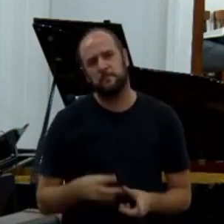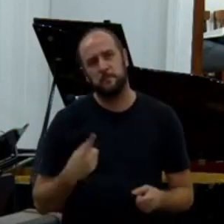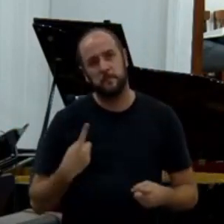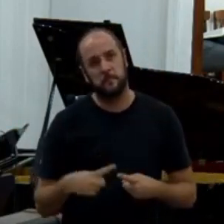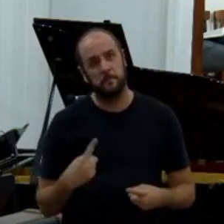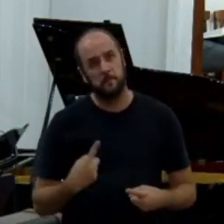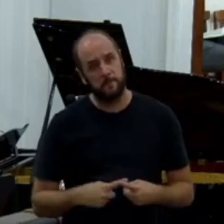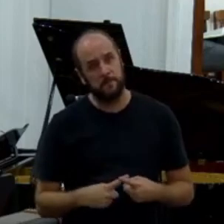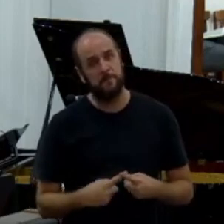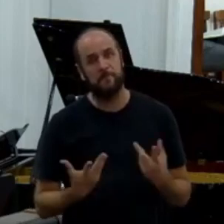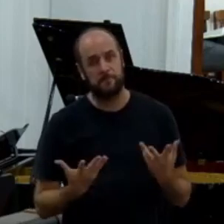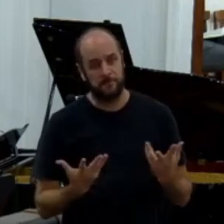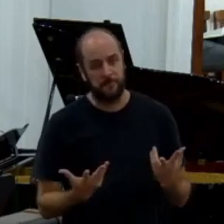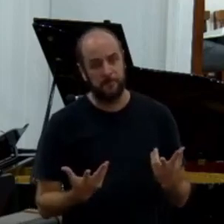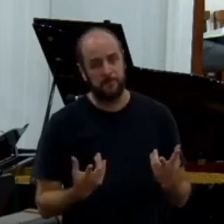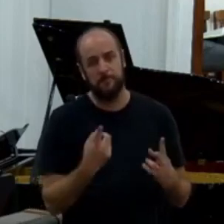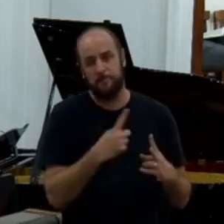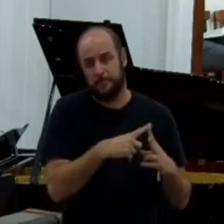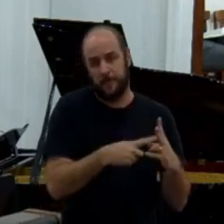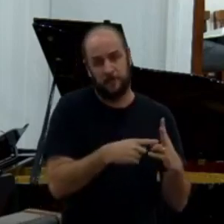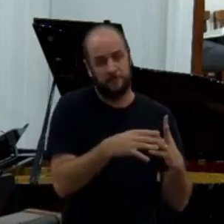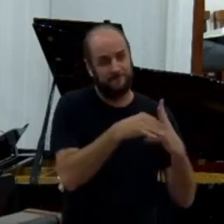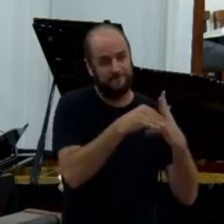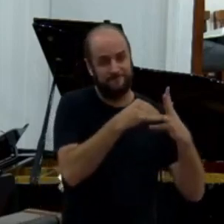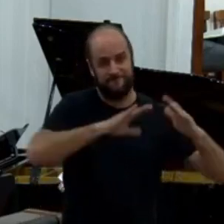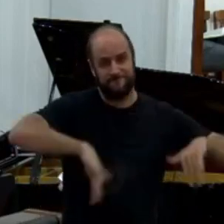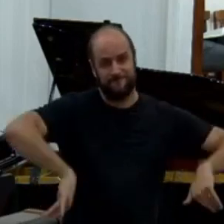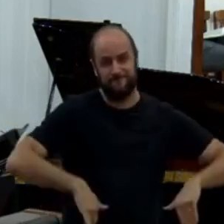isso, casais divorciam-se.